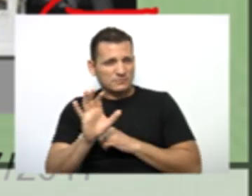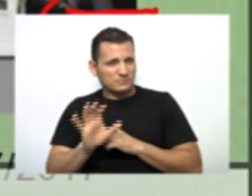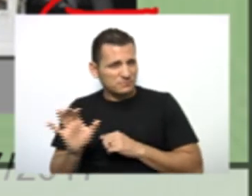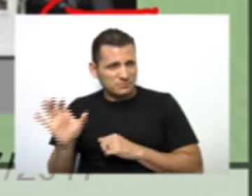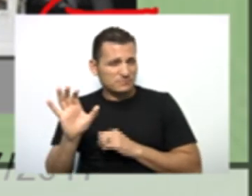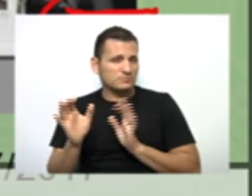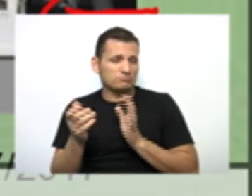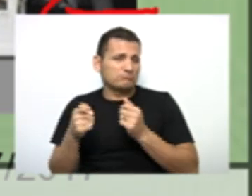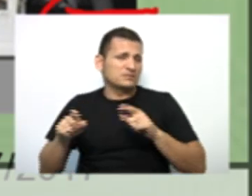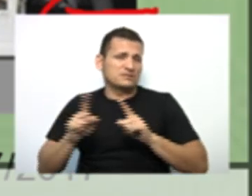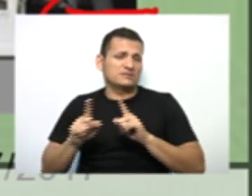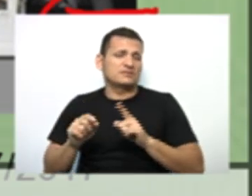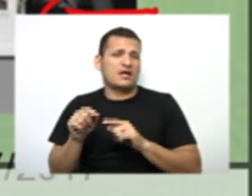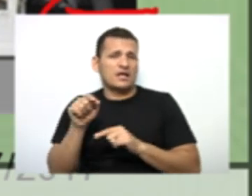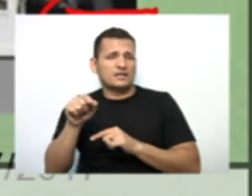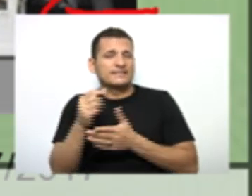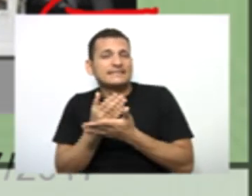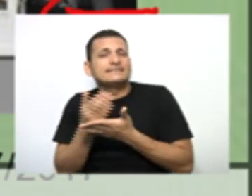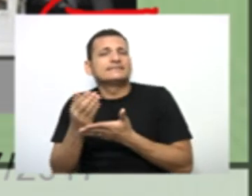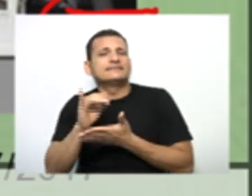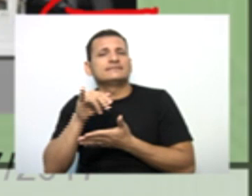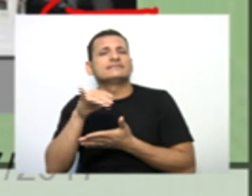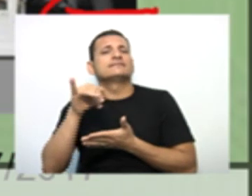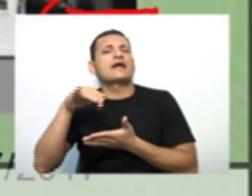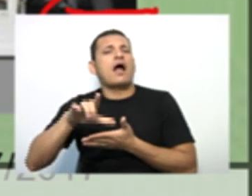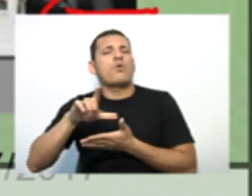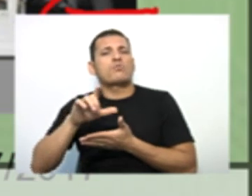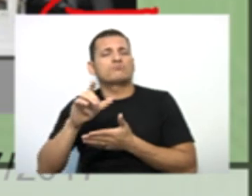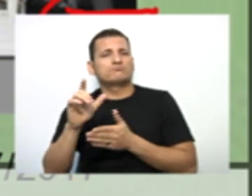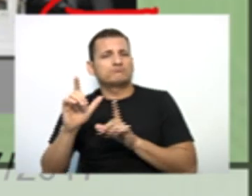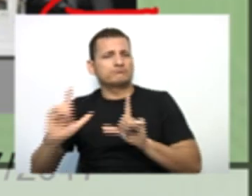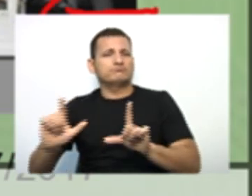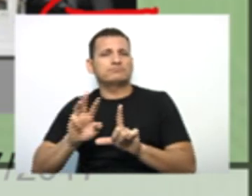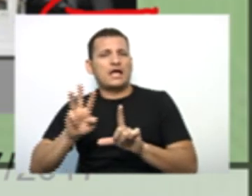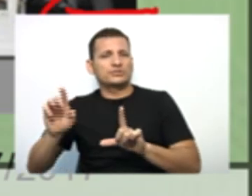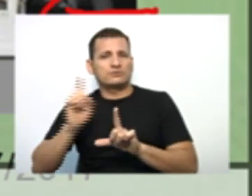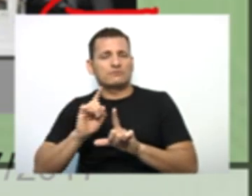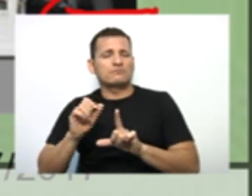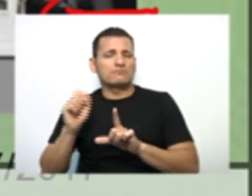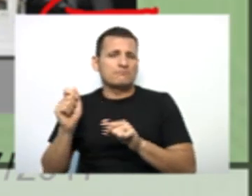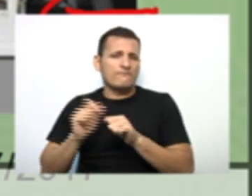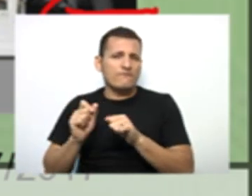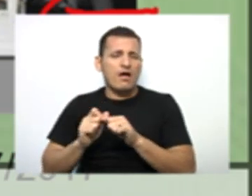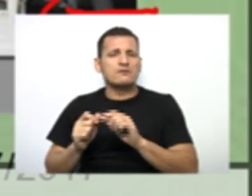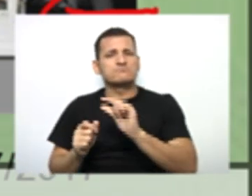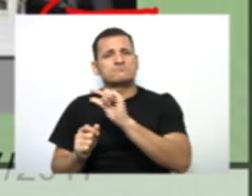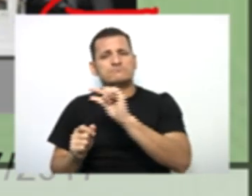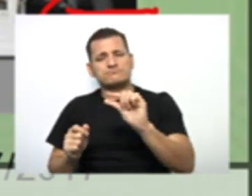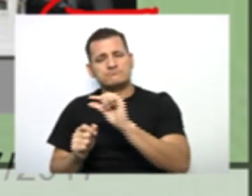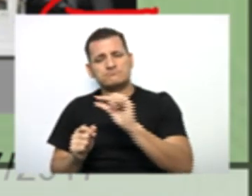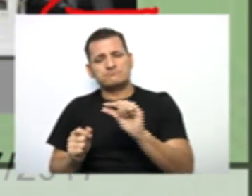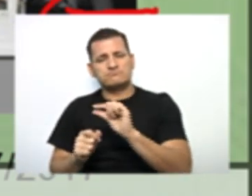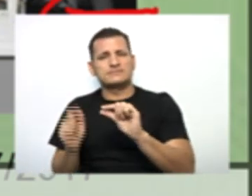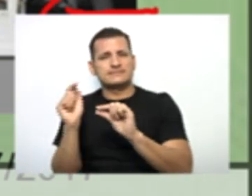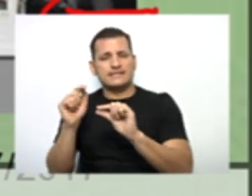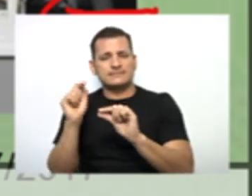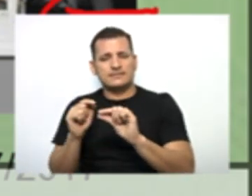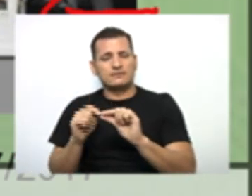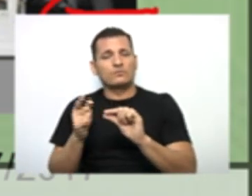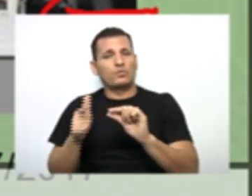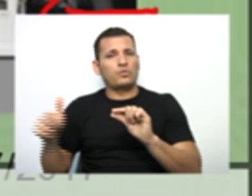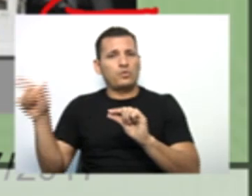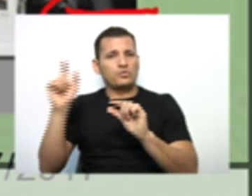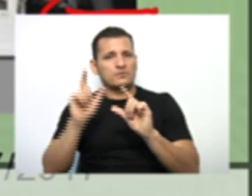Não precisa que elas estejam aqui na página principal. Faça justamente os links ou crie botões que